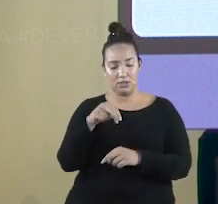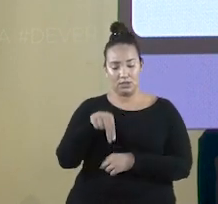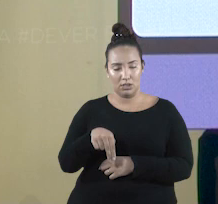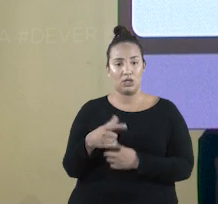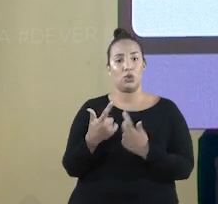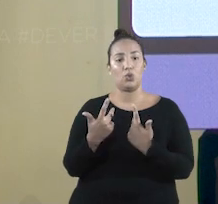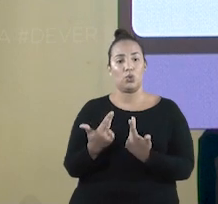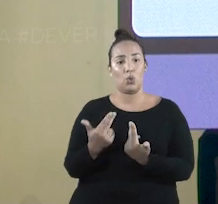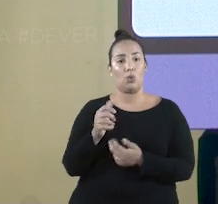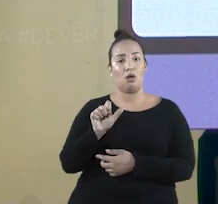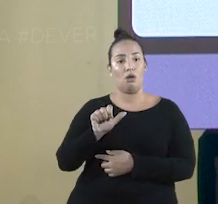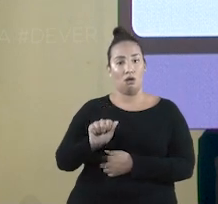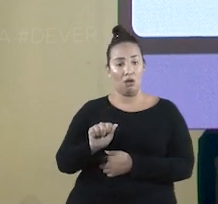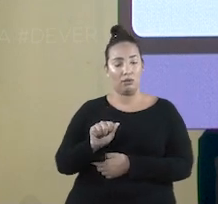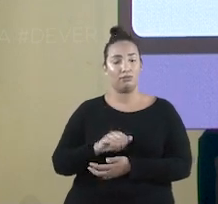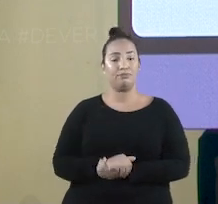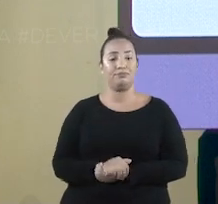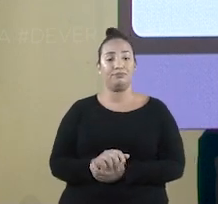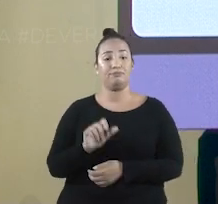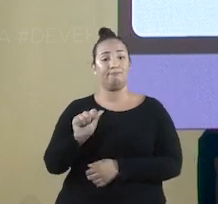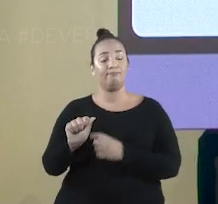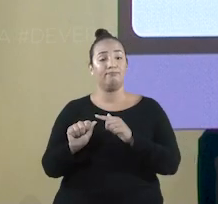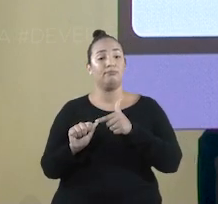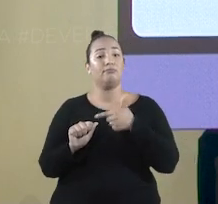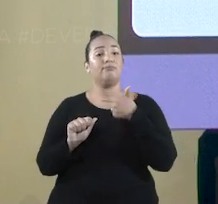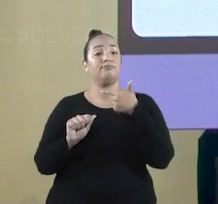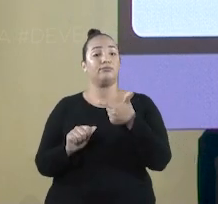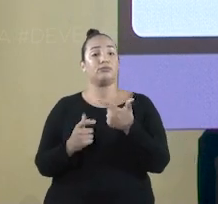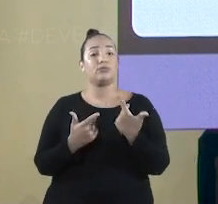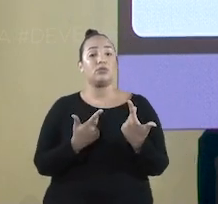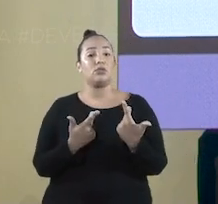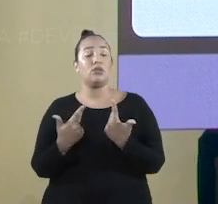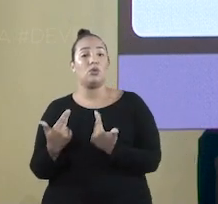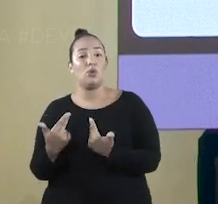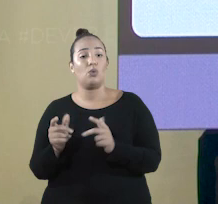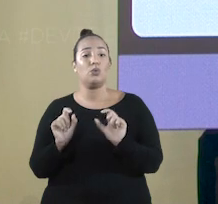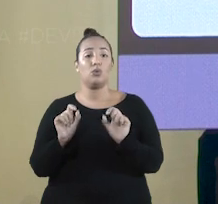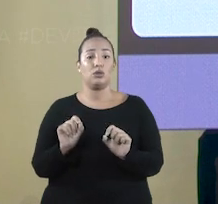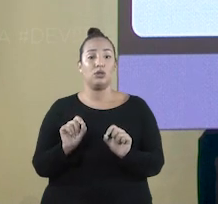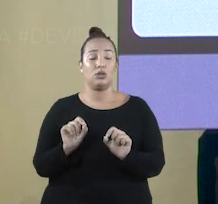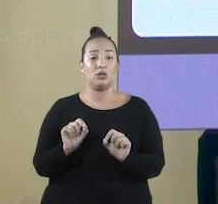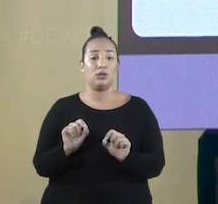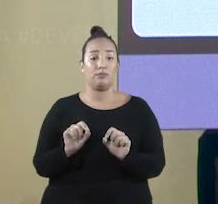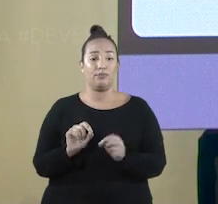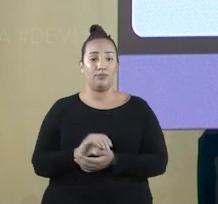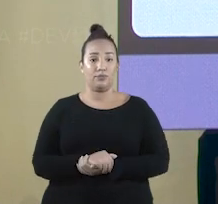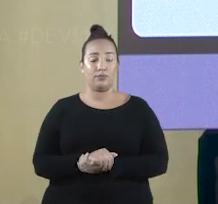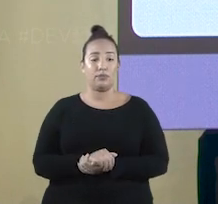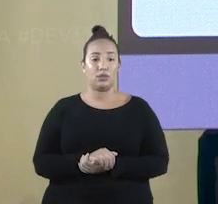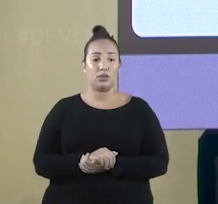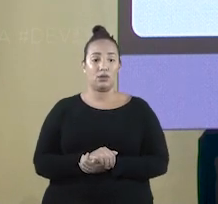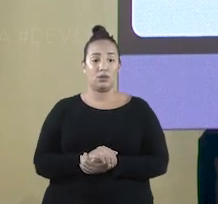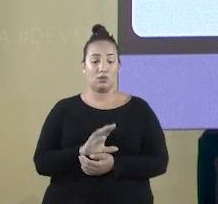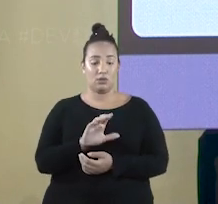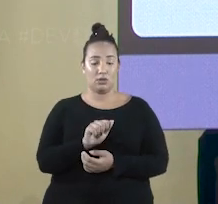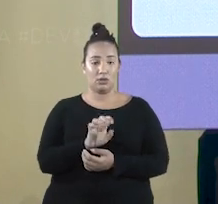A. Então, o quadrado da hipotenusa é igual à soma dos quadrados.